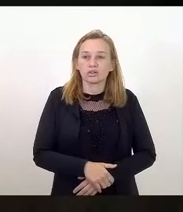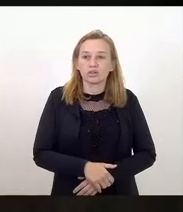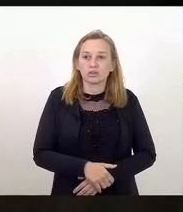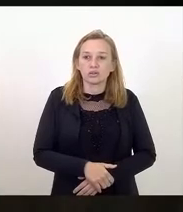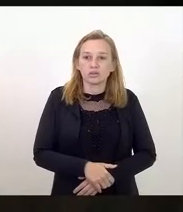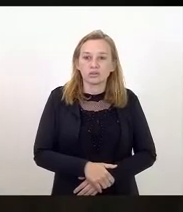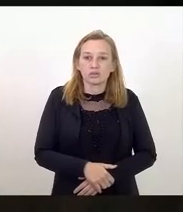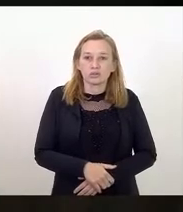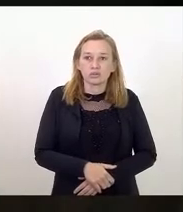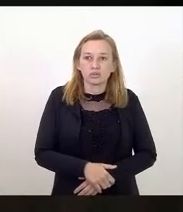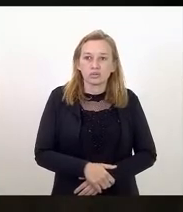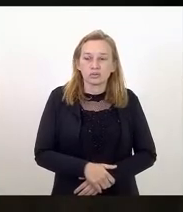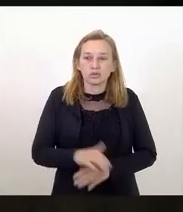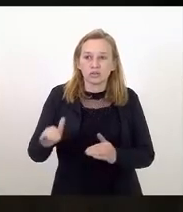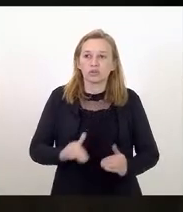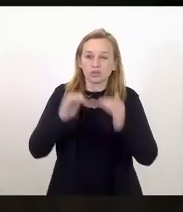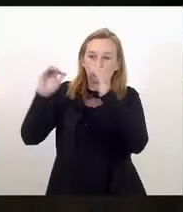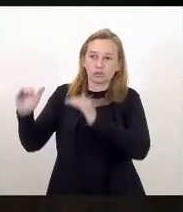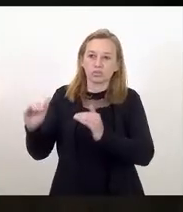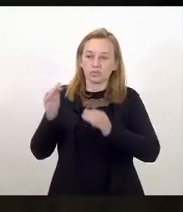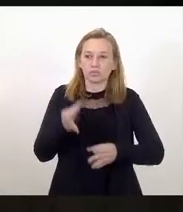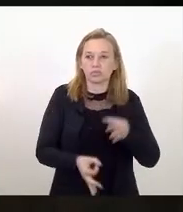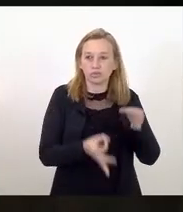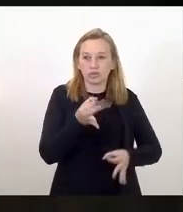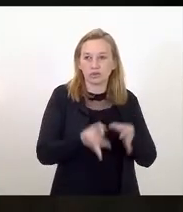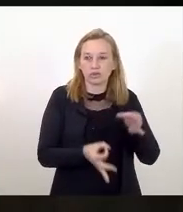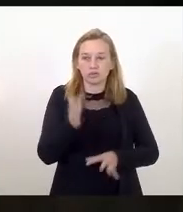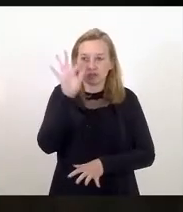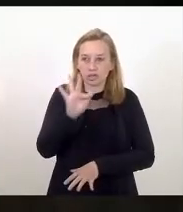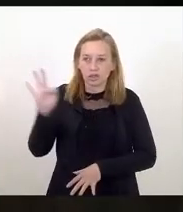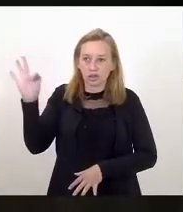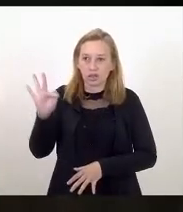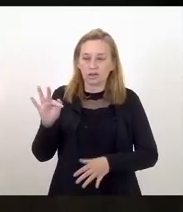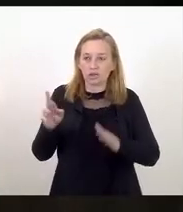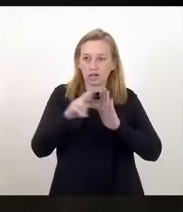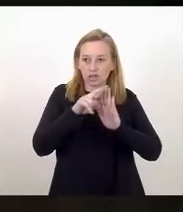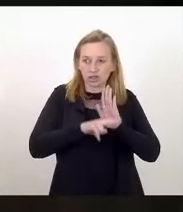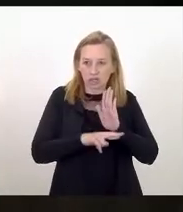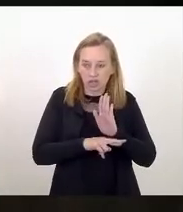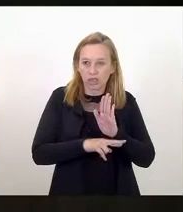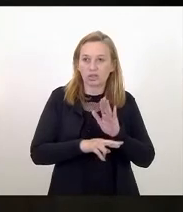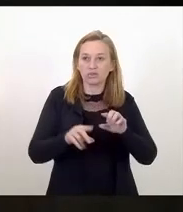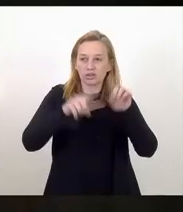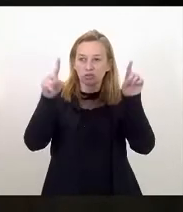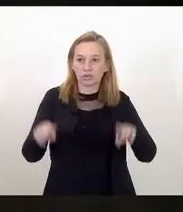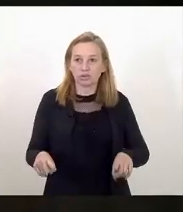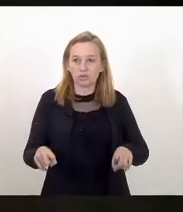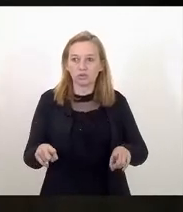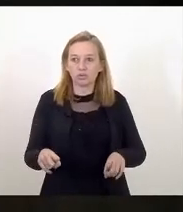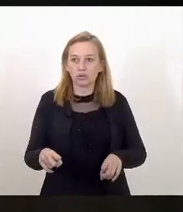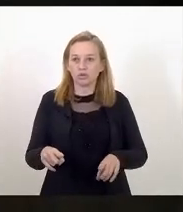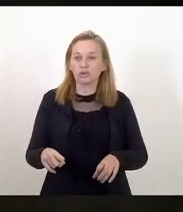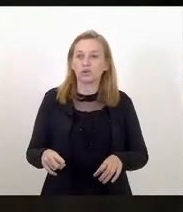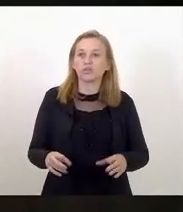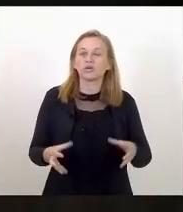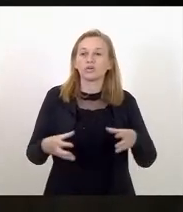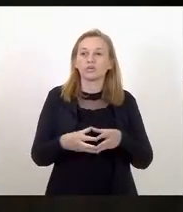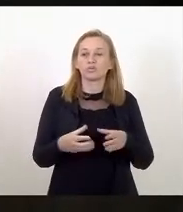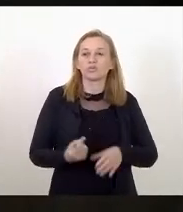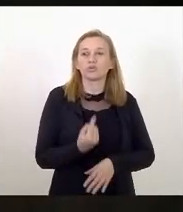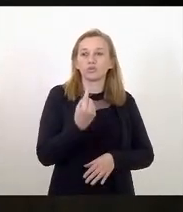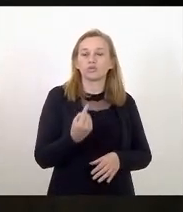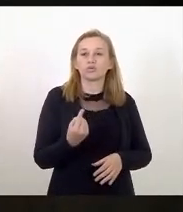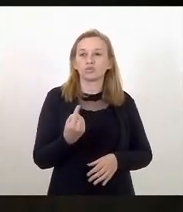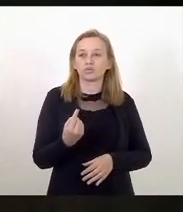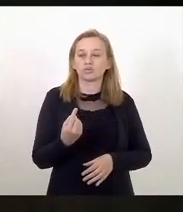determinação do Supremo Tribunal Federal as regras gerais de reenquadramento dos servidores efetivos do quadro único de pessoal do Poder